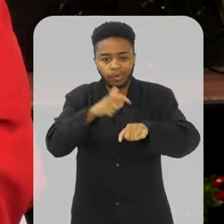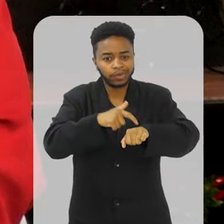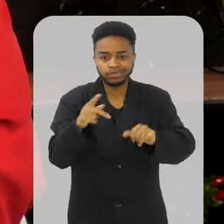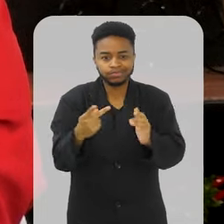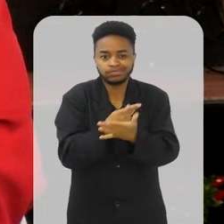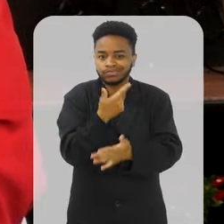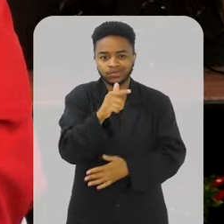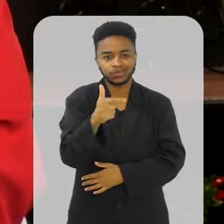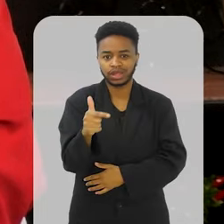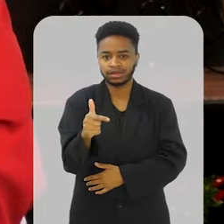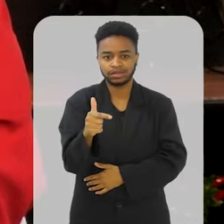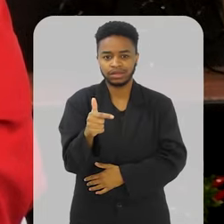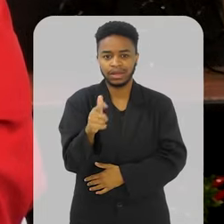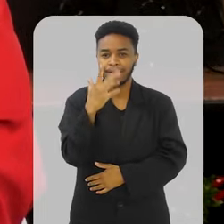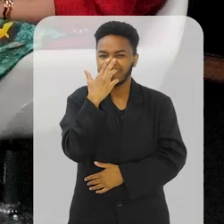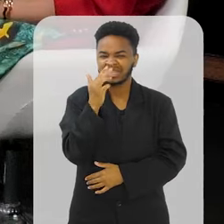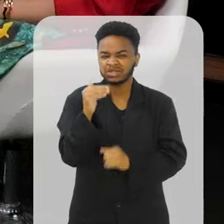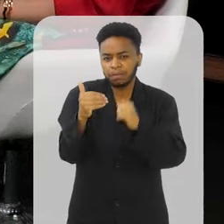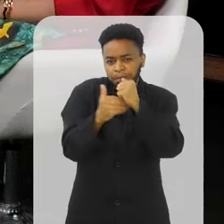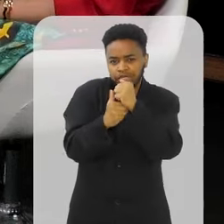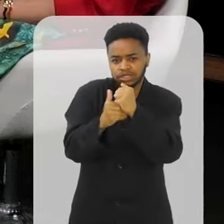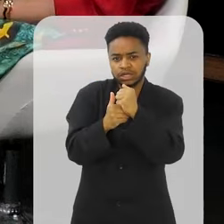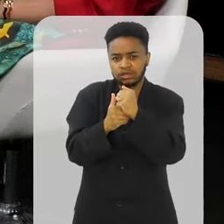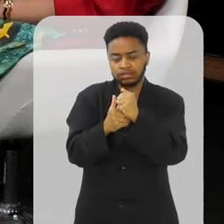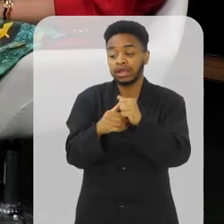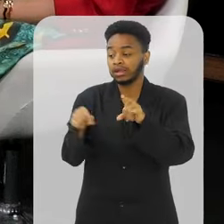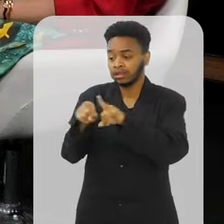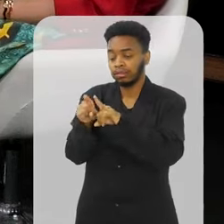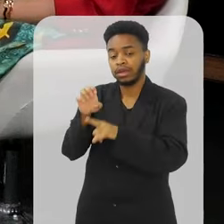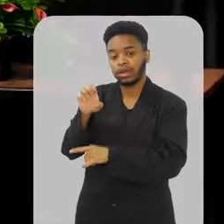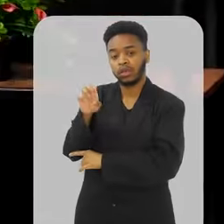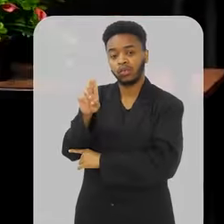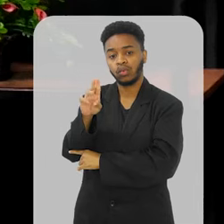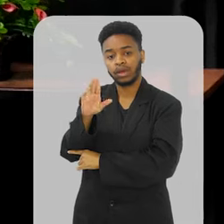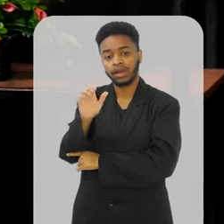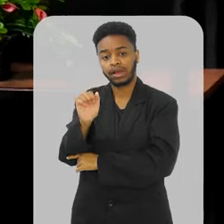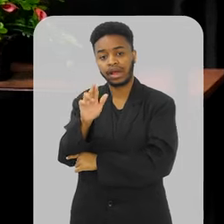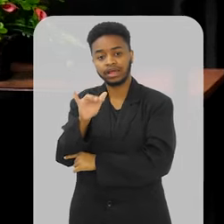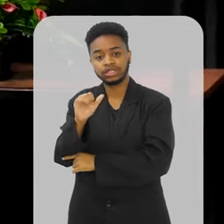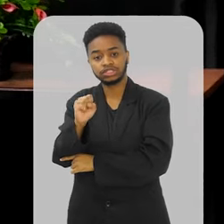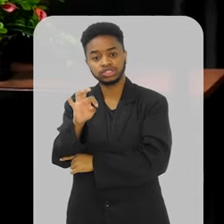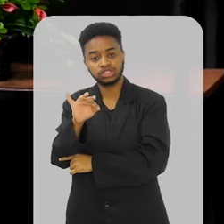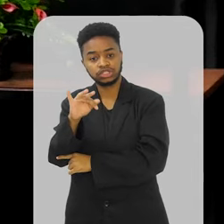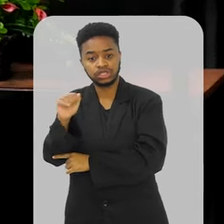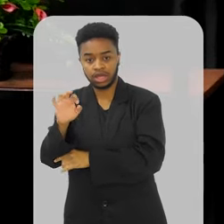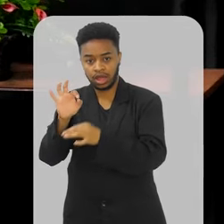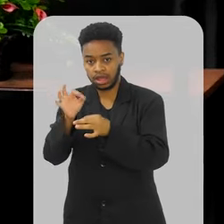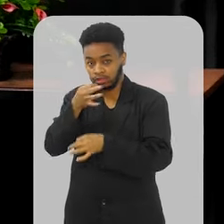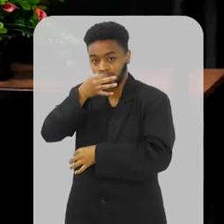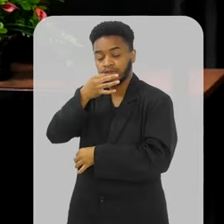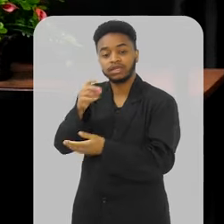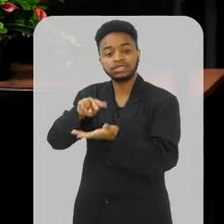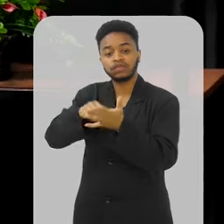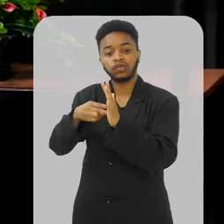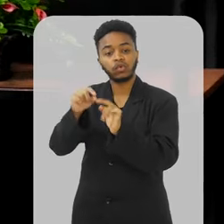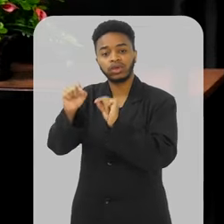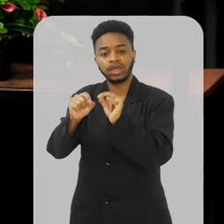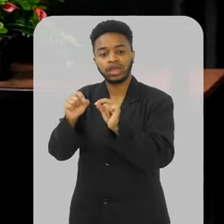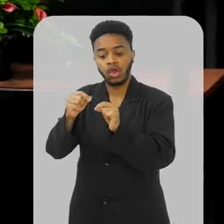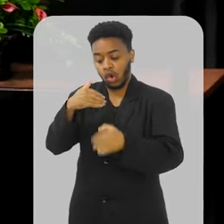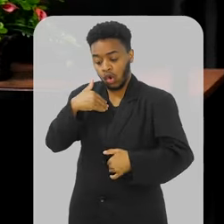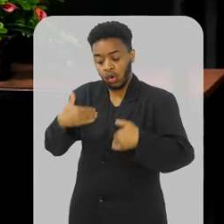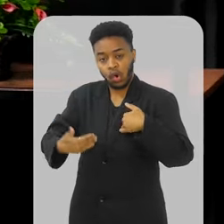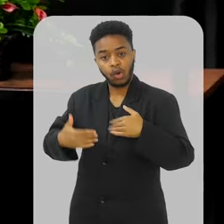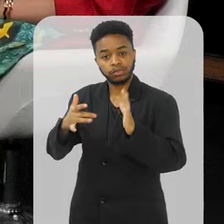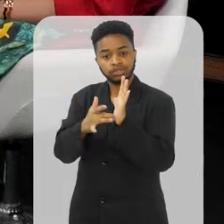naquele momento é um ministério é um mistério como a própria Eucaristia é o mistério de ser a presença do corpo de Cristo naquela hosta naquele